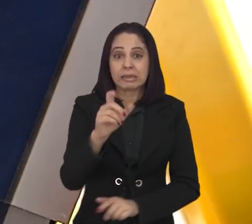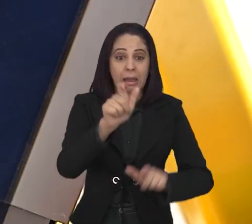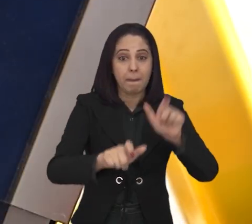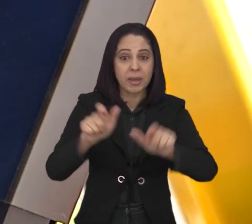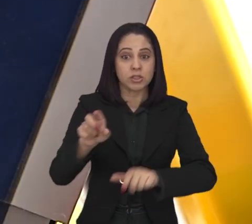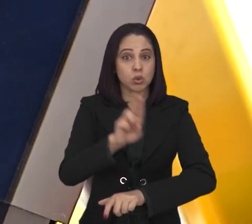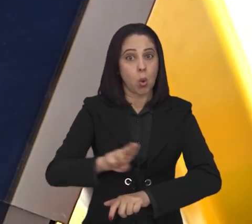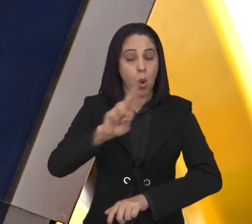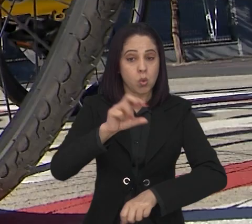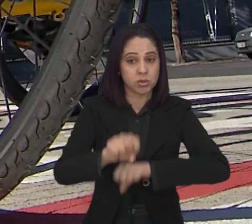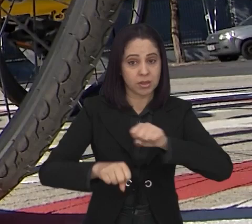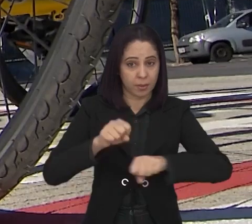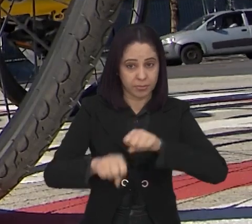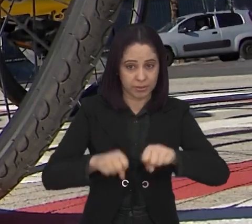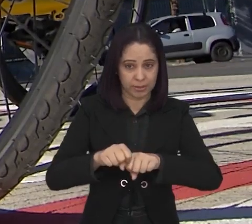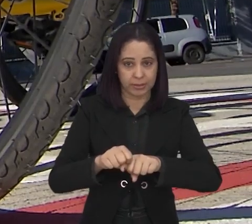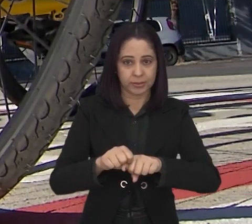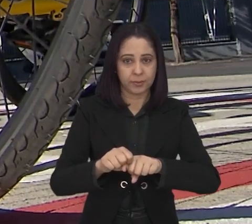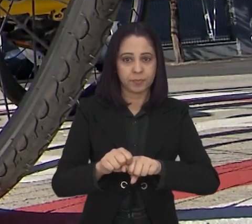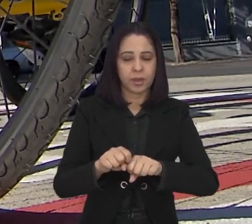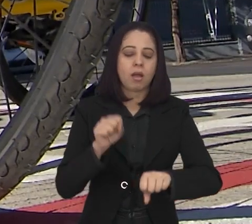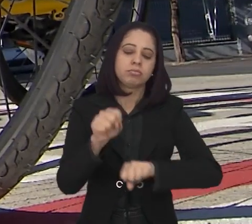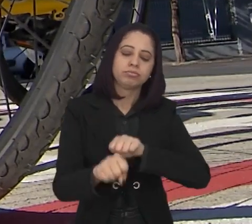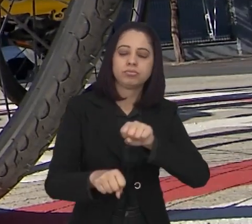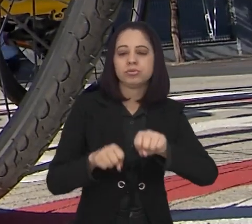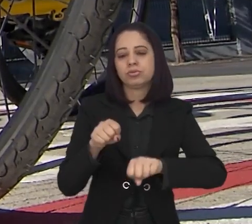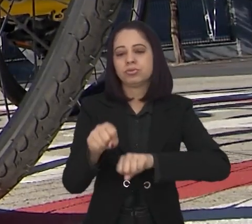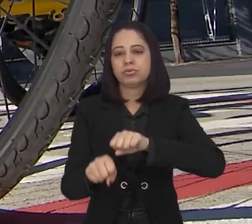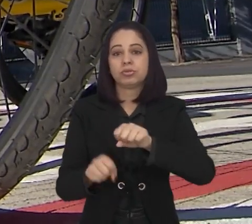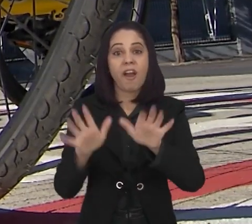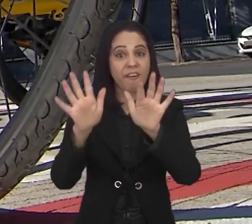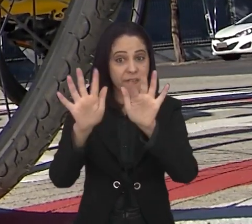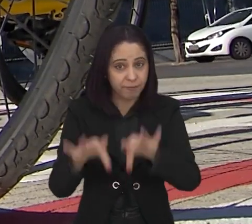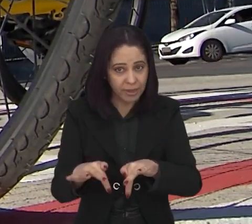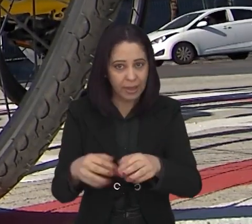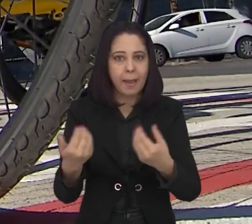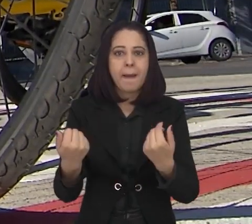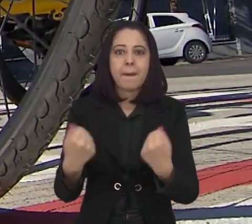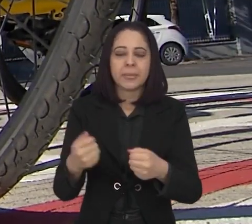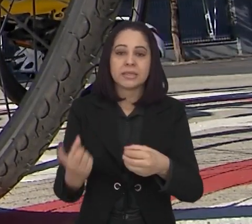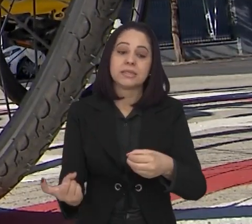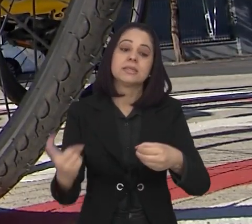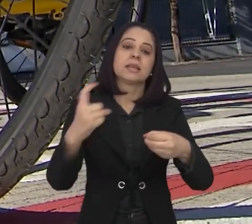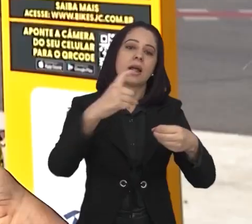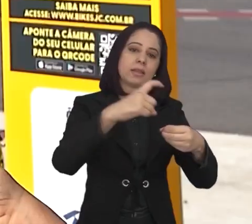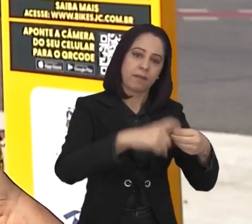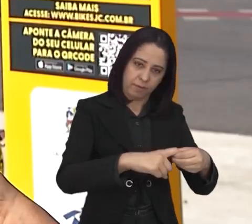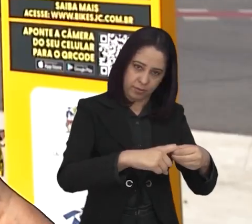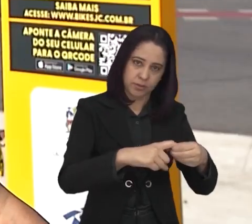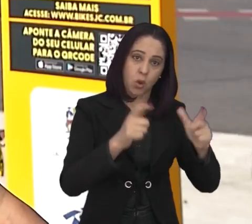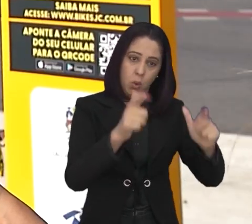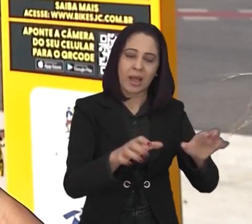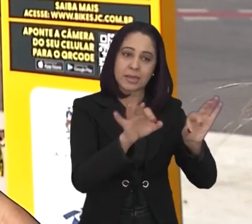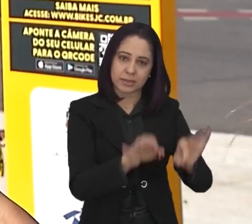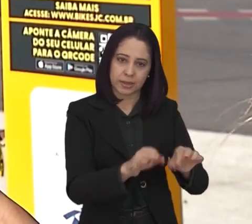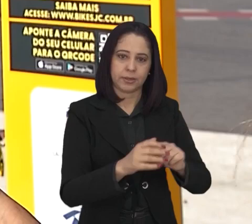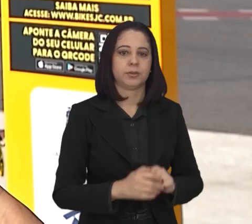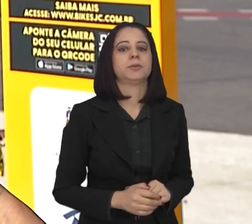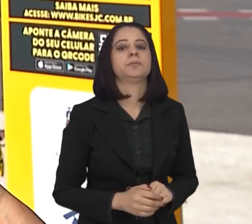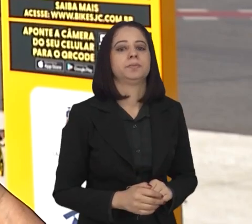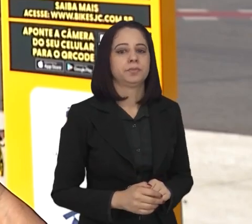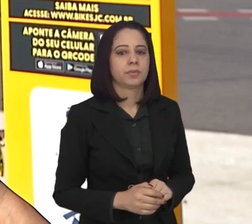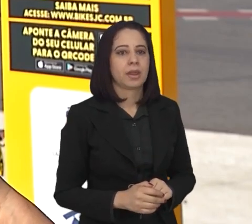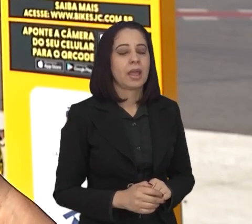Após a utilização, as bikes devem ser devolvidas em locais de interesse. Que é um sistema de compartilhamento